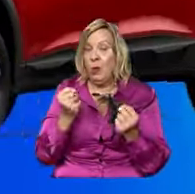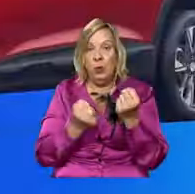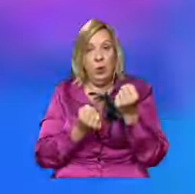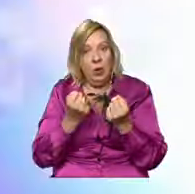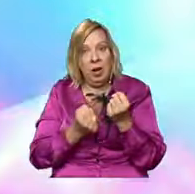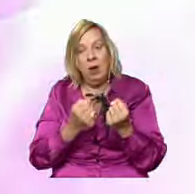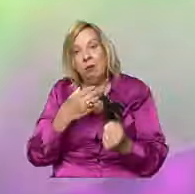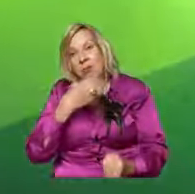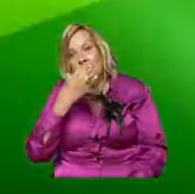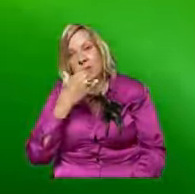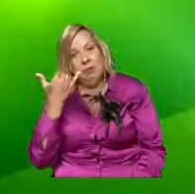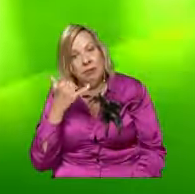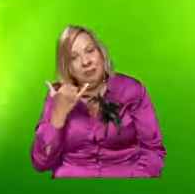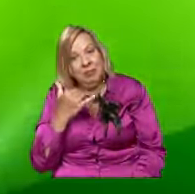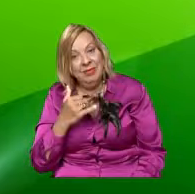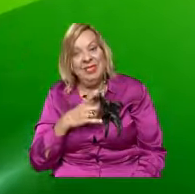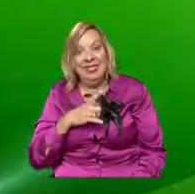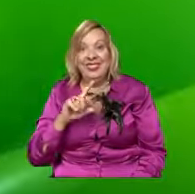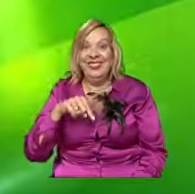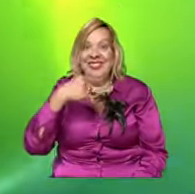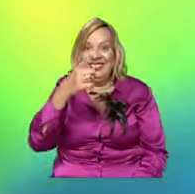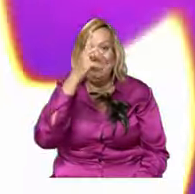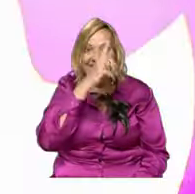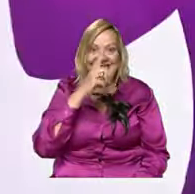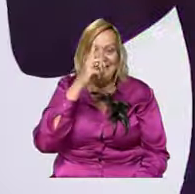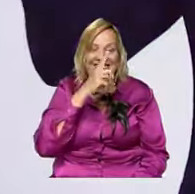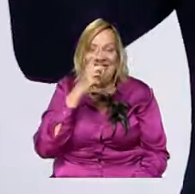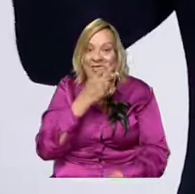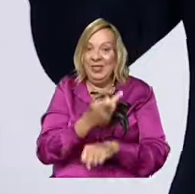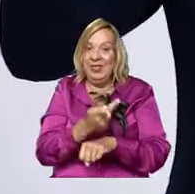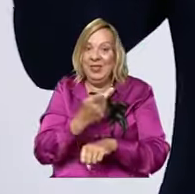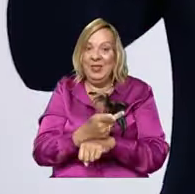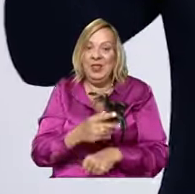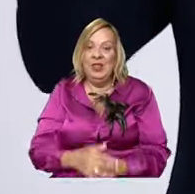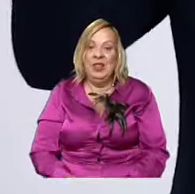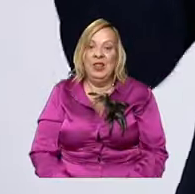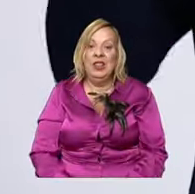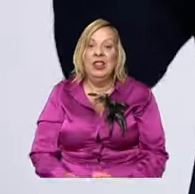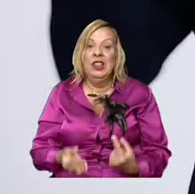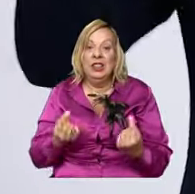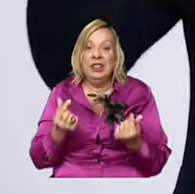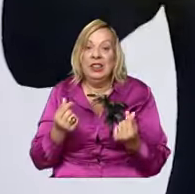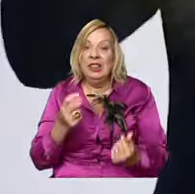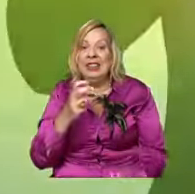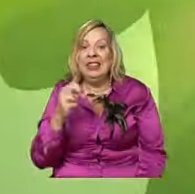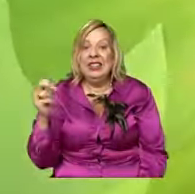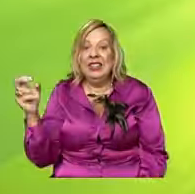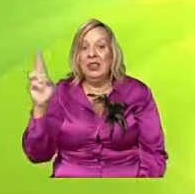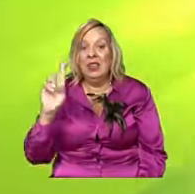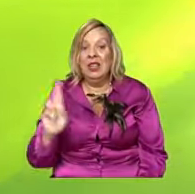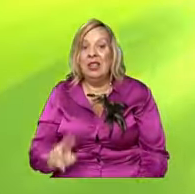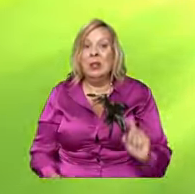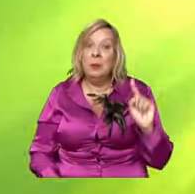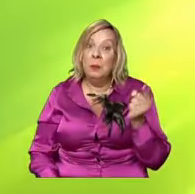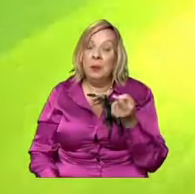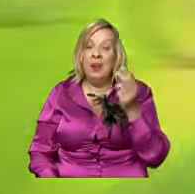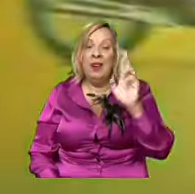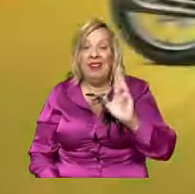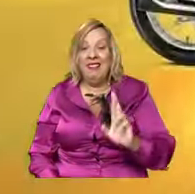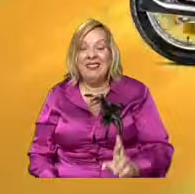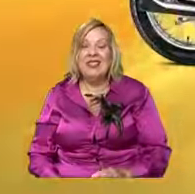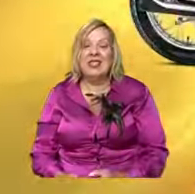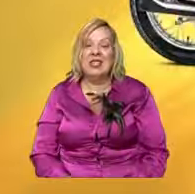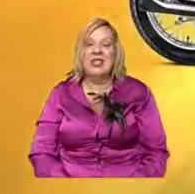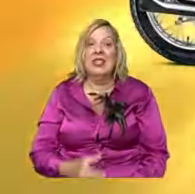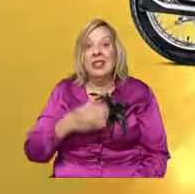Acertou, é o Show da Sorte Caju Cap neste domingão. E olha que premiação imperdível. Prêmios em dinheiro de 500 e de R$1.000. Um iPhone 15 no primeiro prêmio,